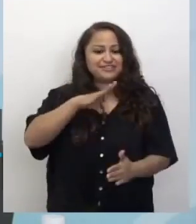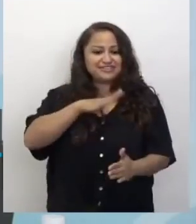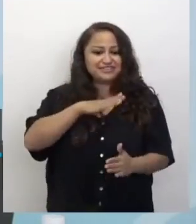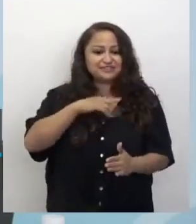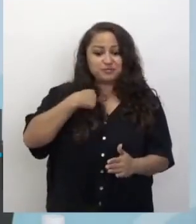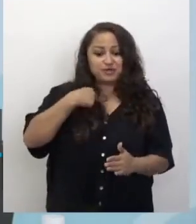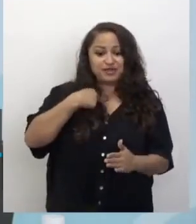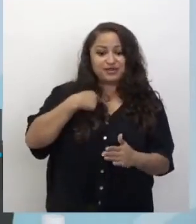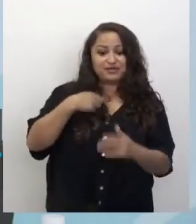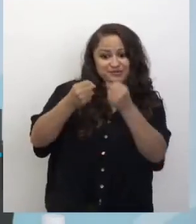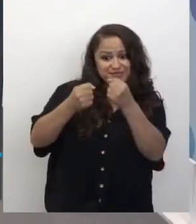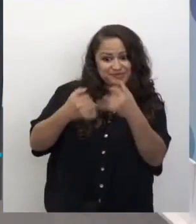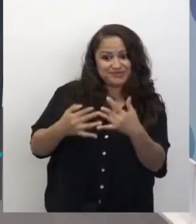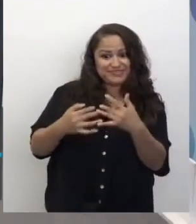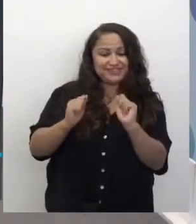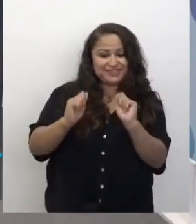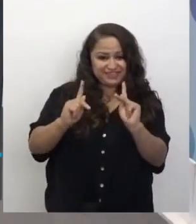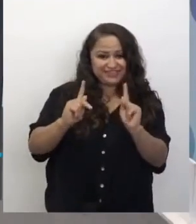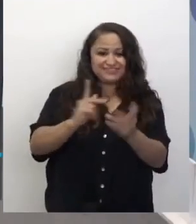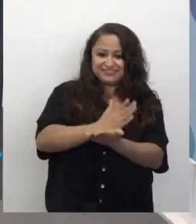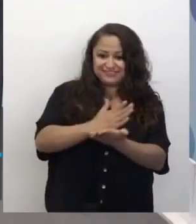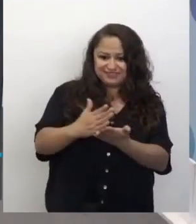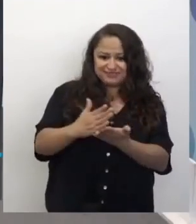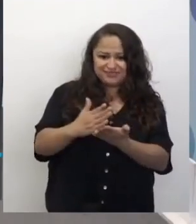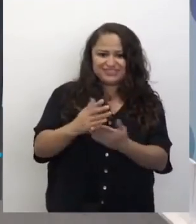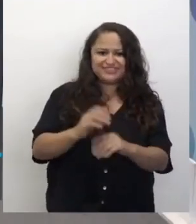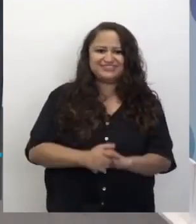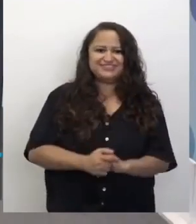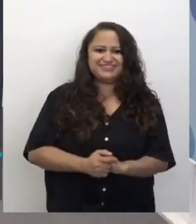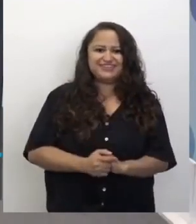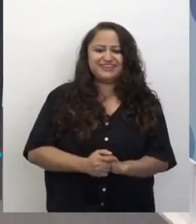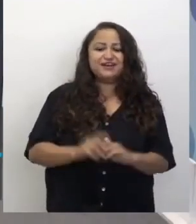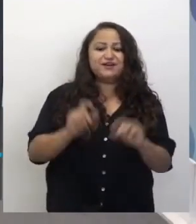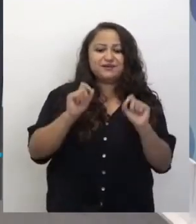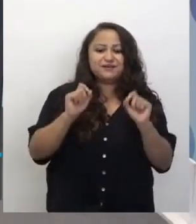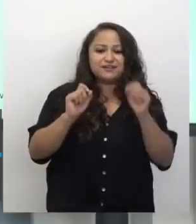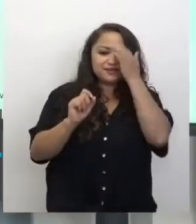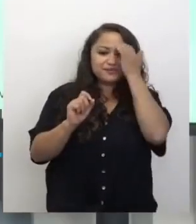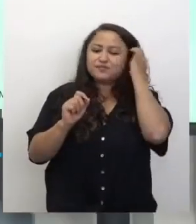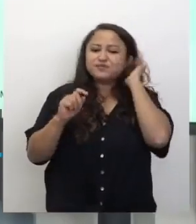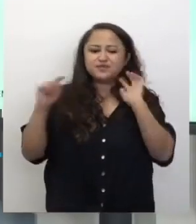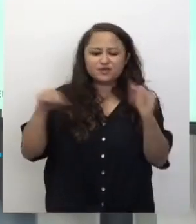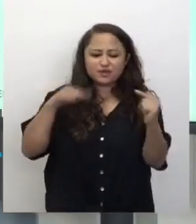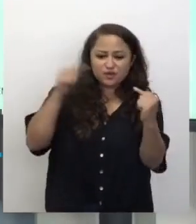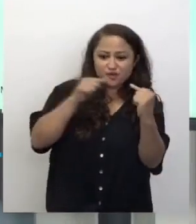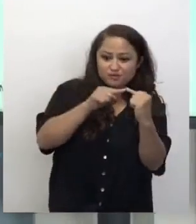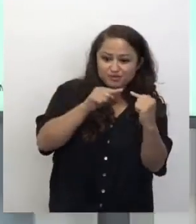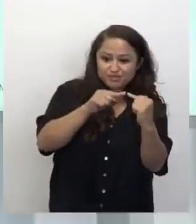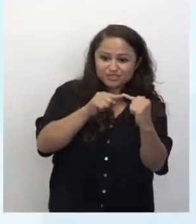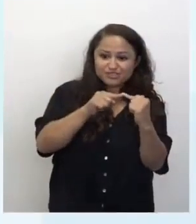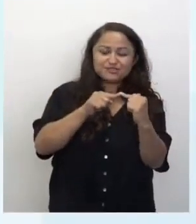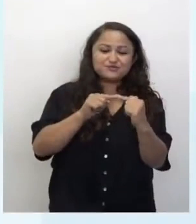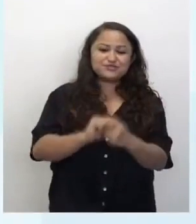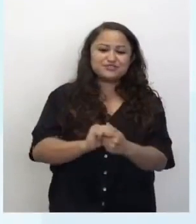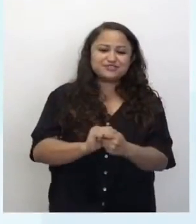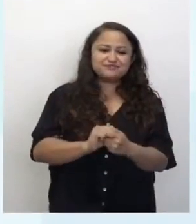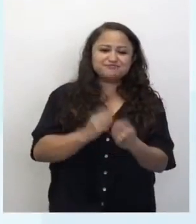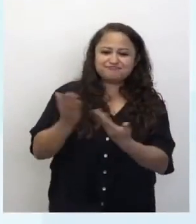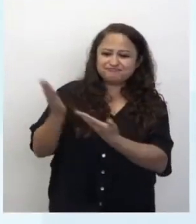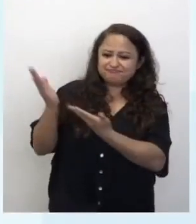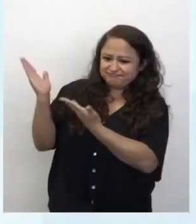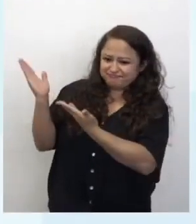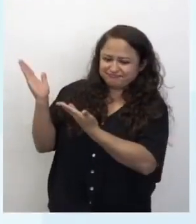tá bom? Vamos começar, professora Inês? Vamos começar com os objetivos da nossa aula. Então, tá lá na